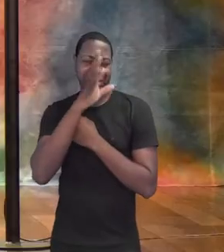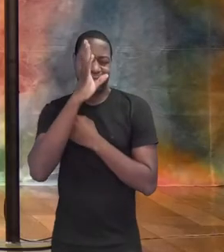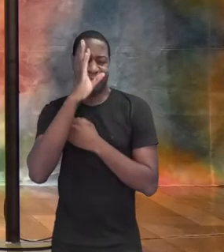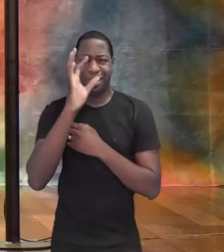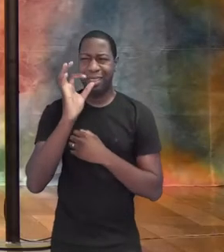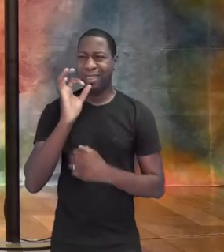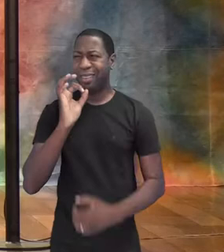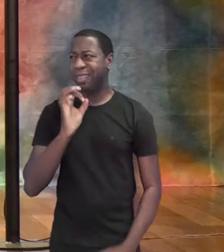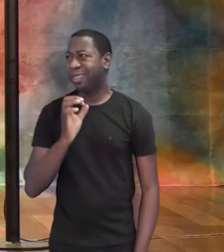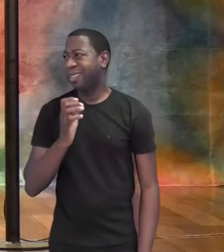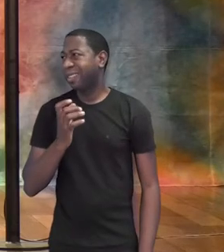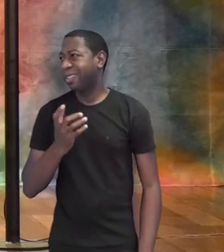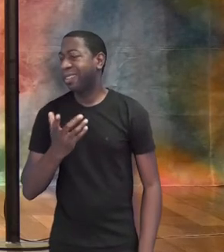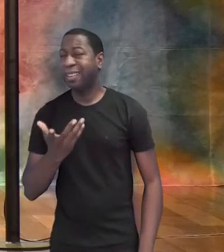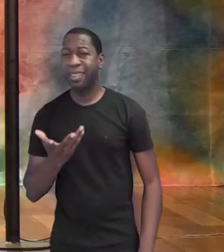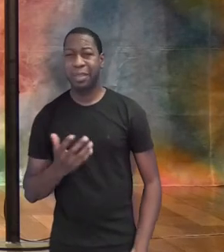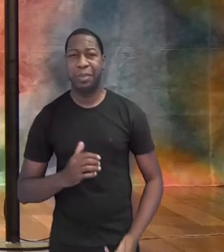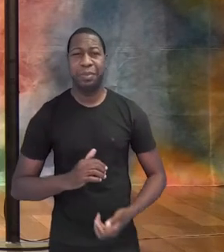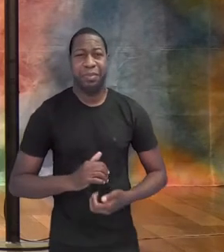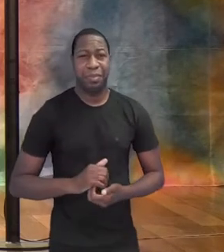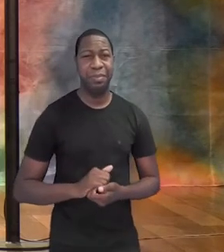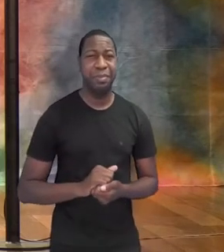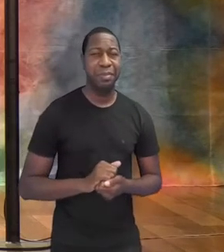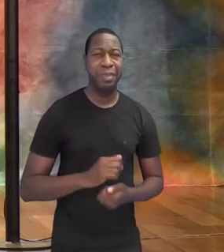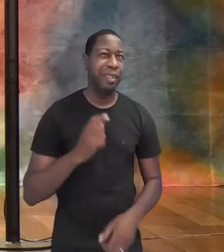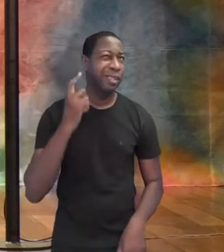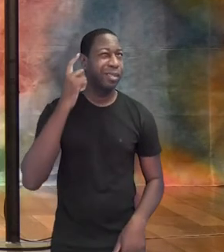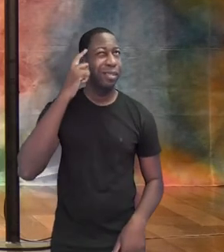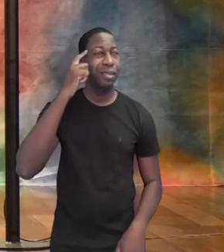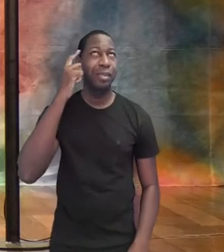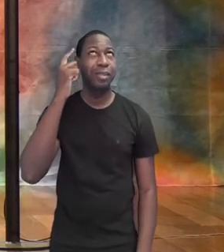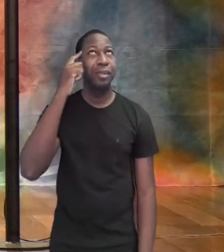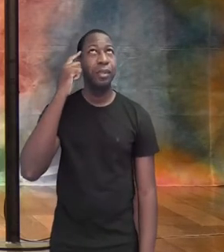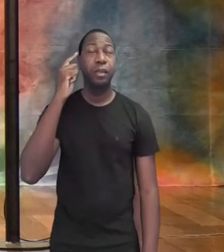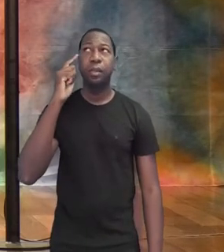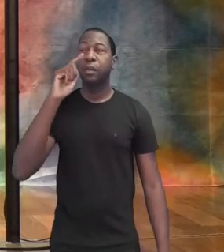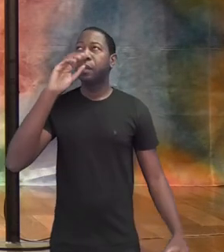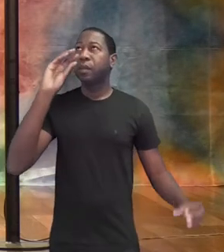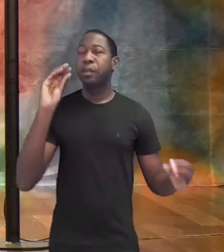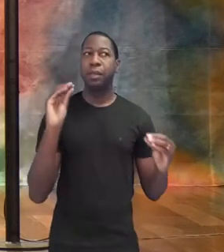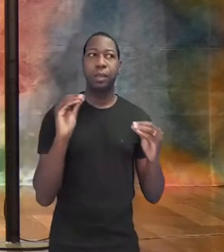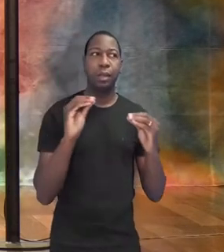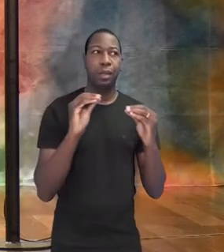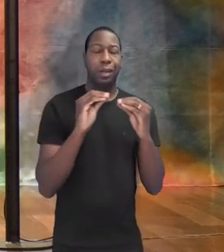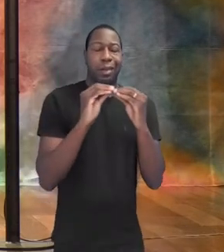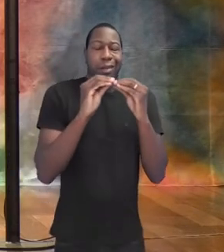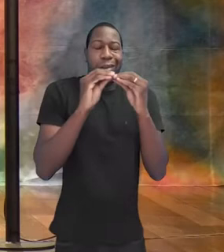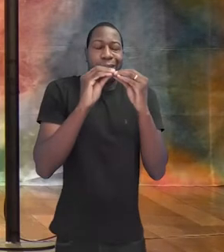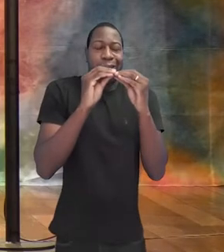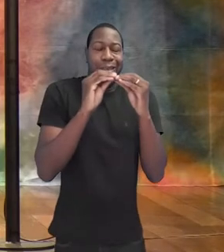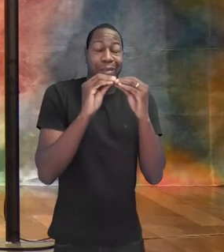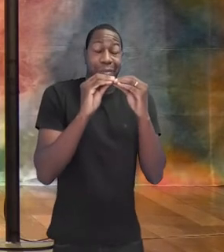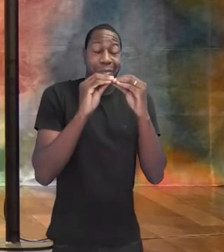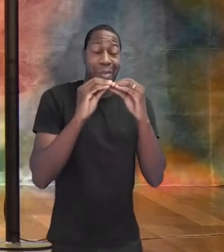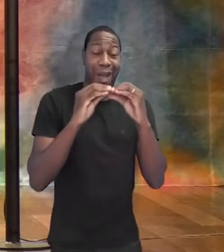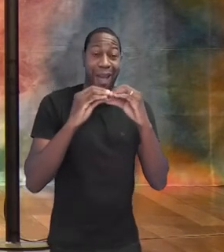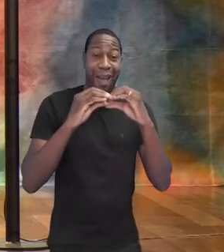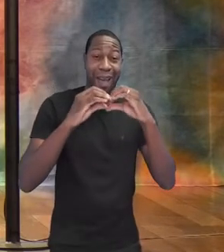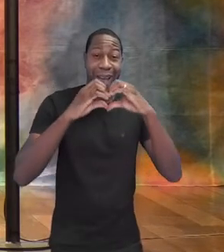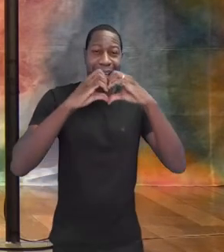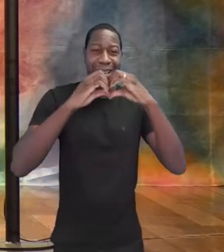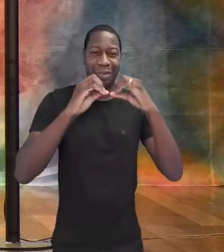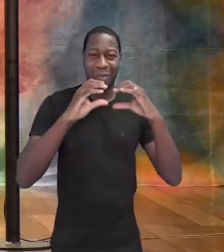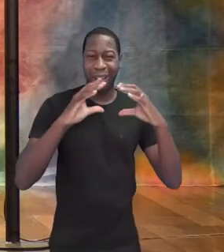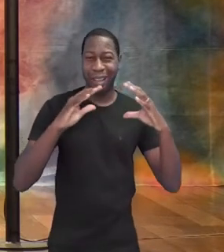nem gozar somente esse beijo tão molhado que você me dá.